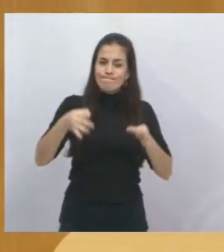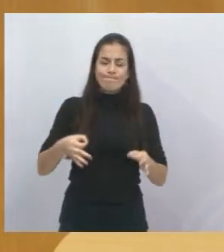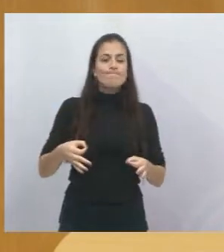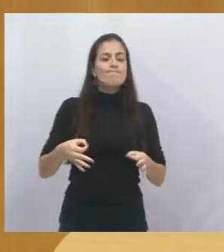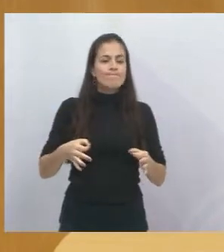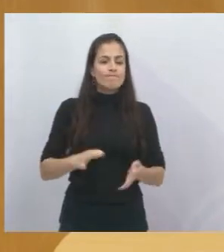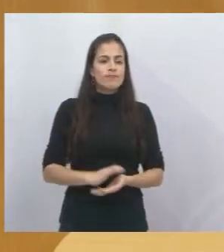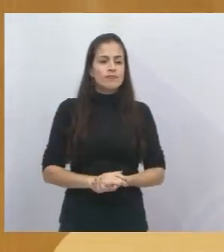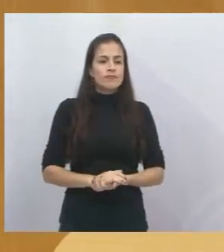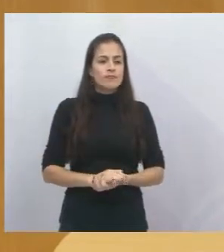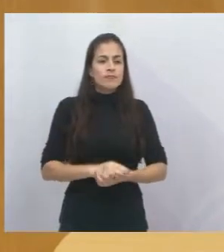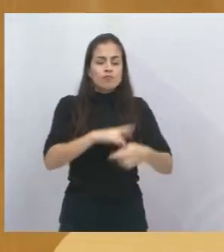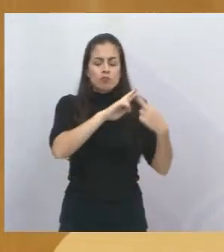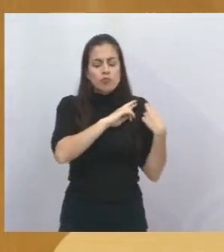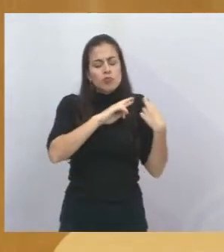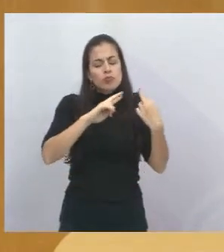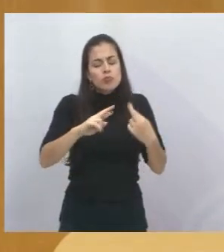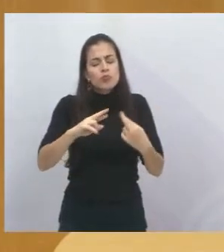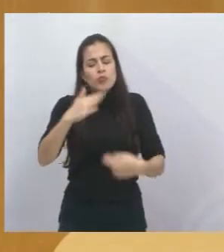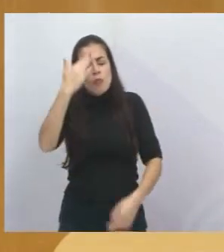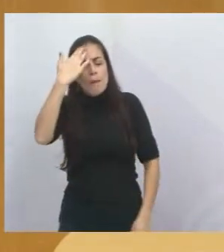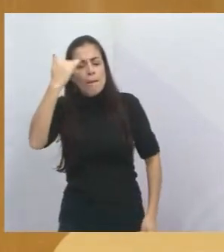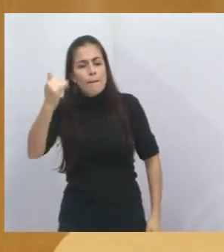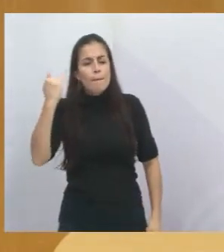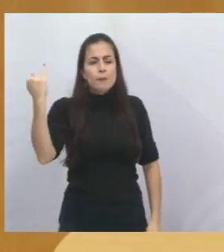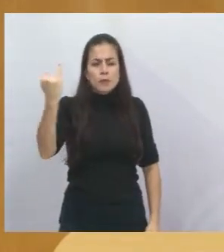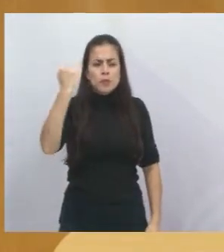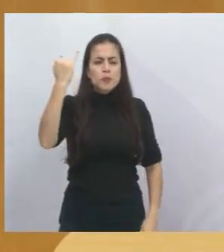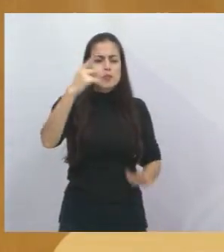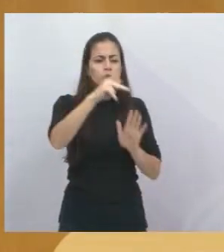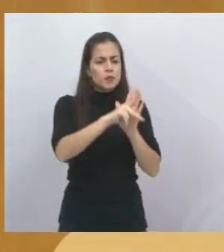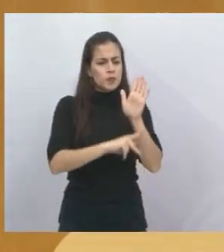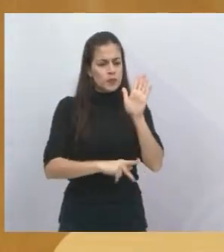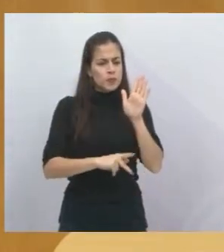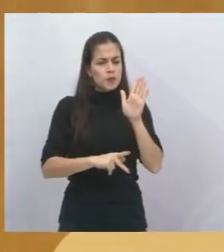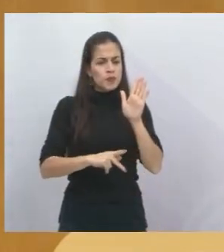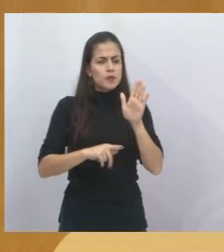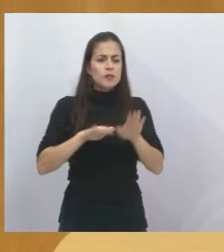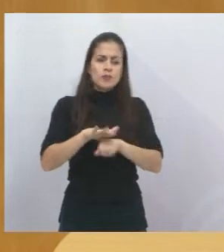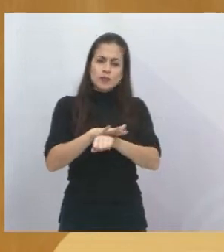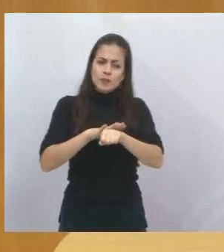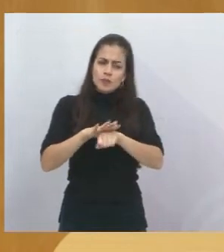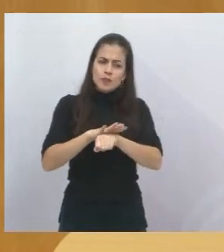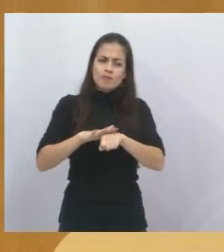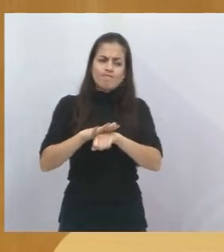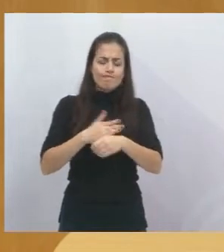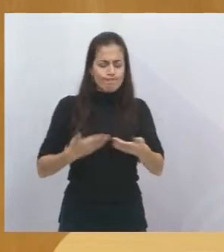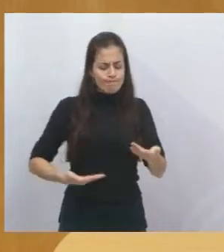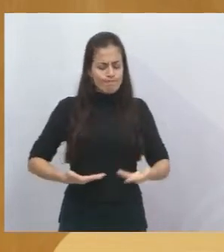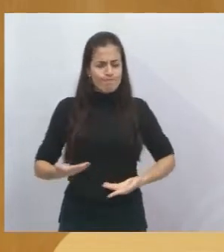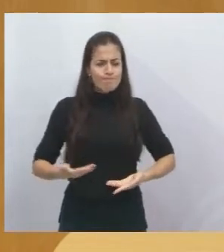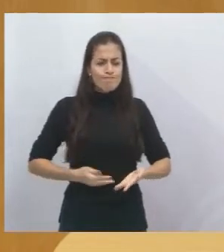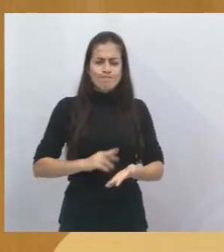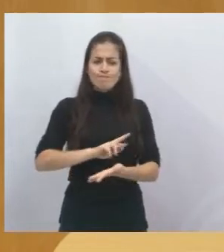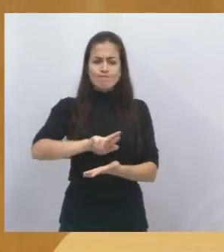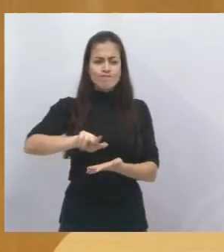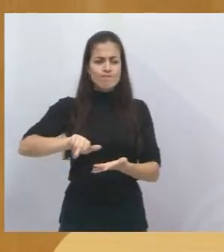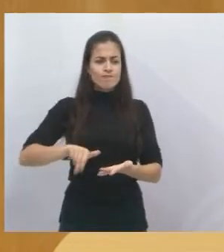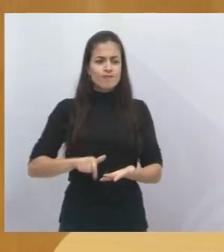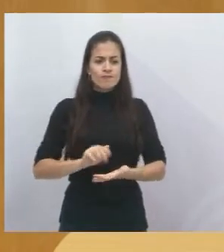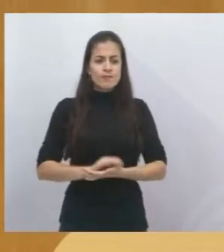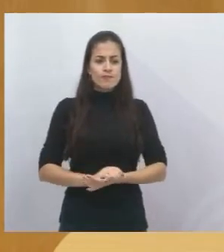responsabilidade, nós sabemos da importância que é esse projeto, conversamos com todos os servidores e esse é o preço que estamos pagando, de